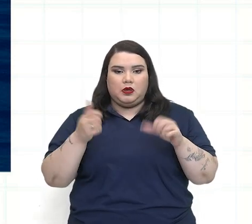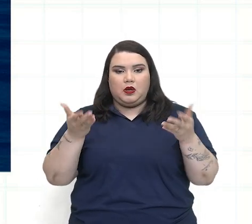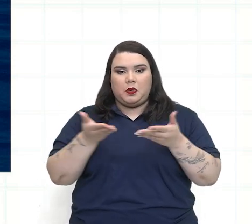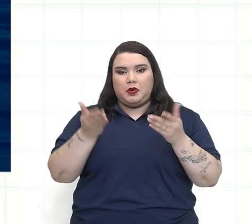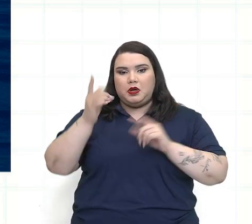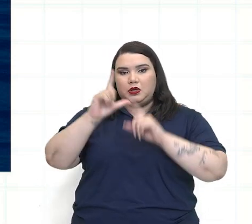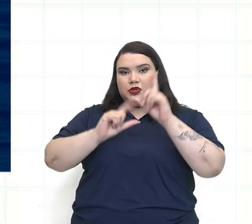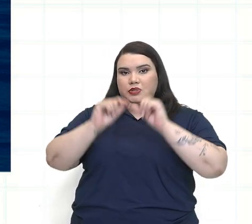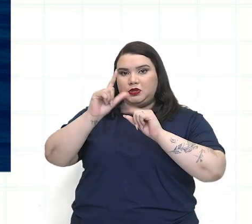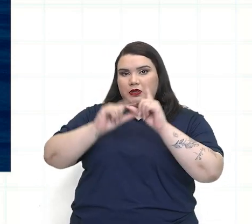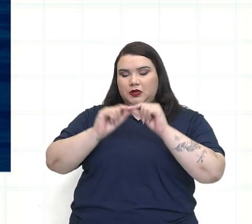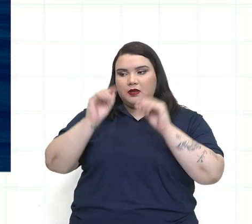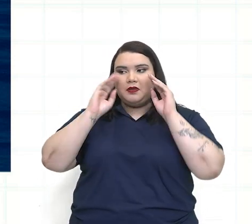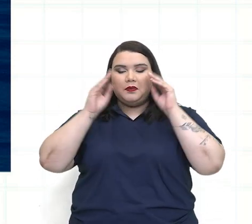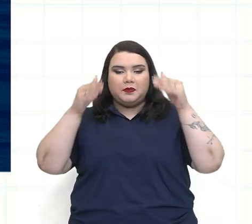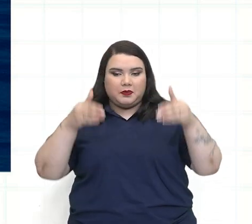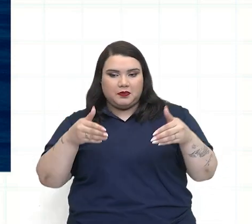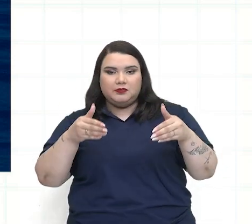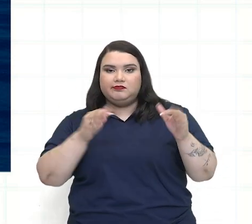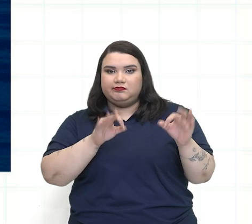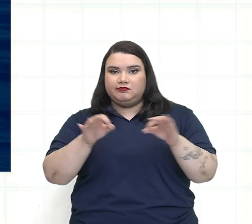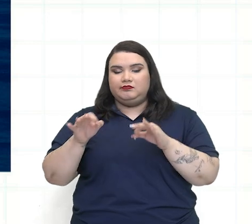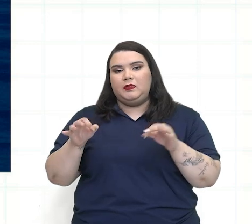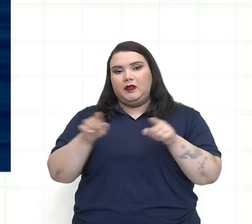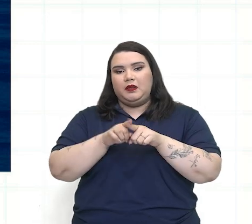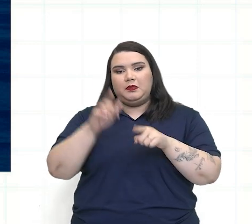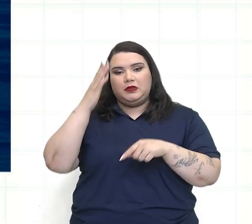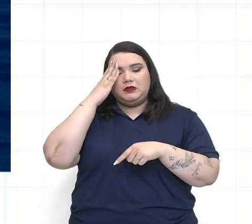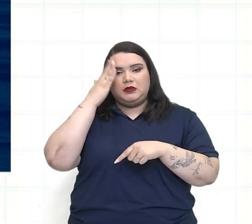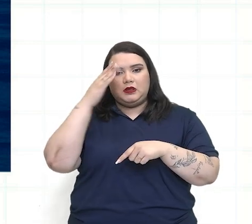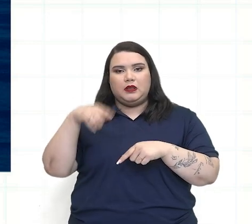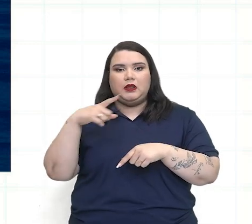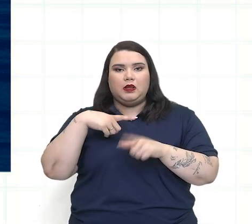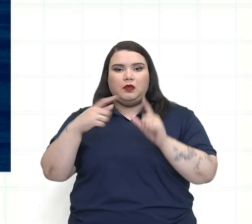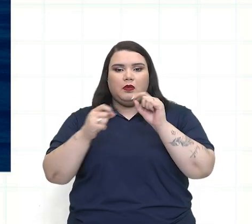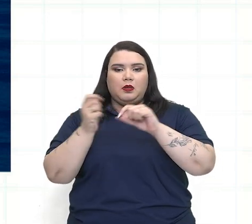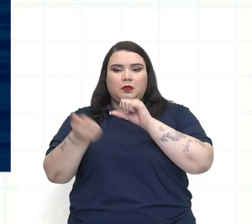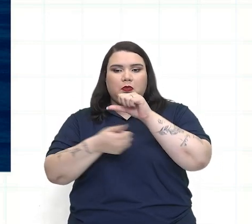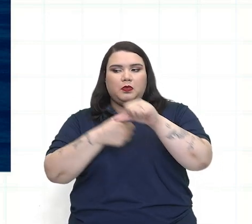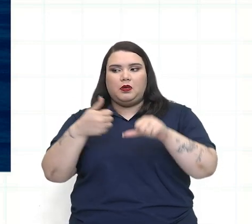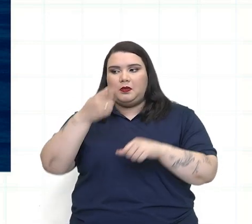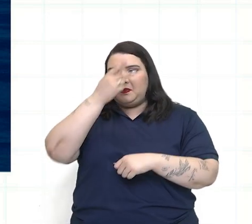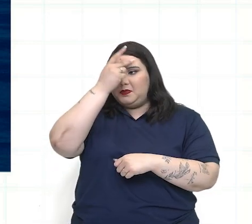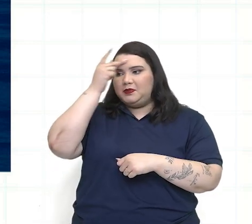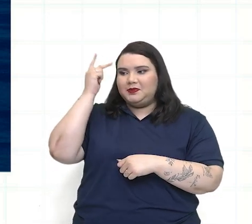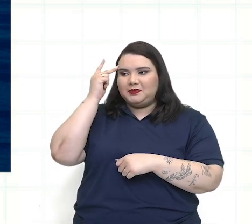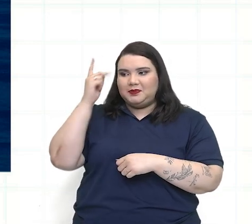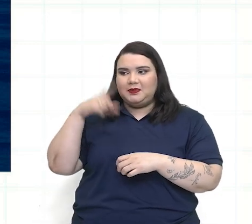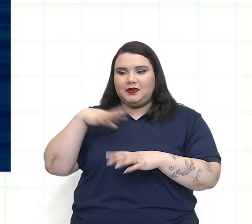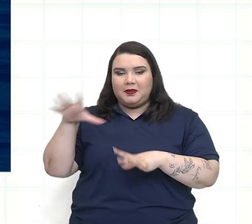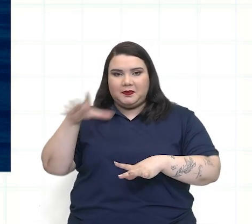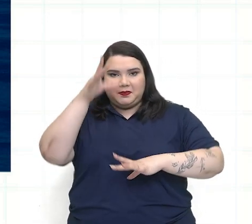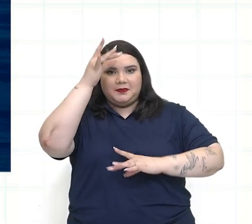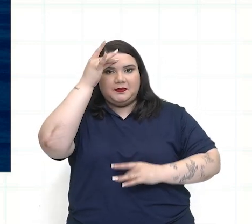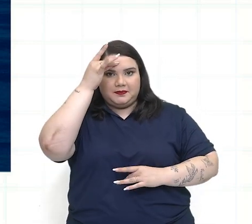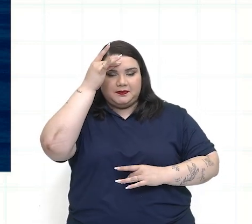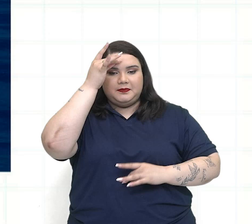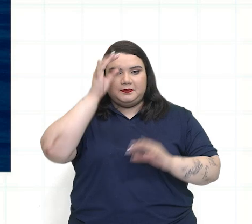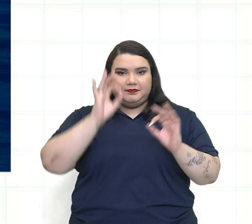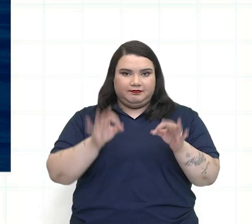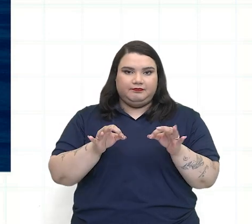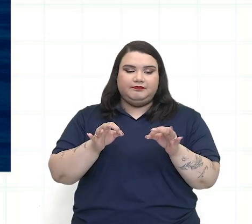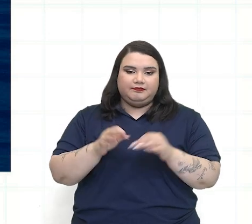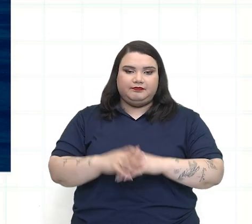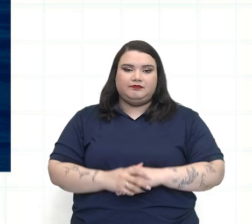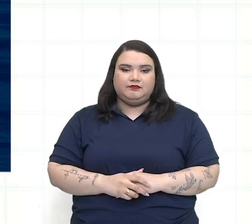uma estrela, né? Também podemos dizer que ela está personificada, né? Porque as estrelas, elas não